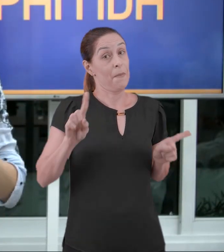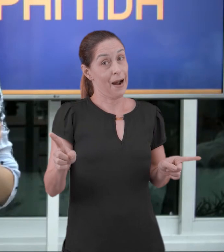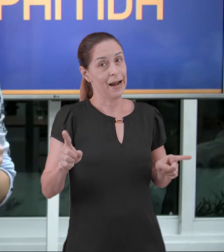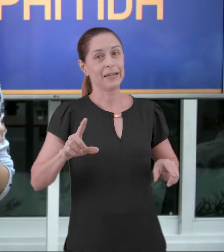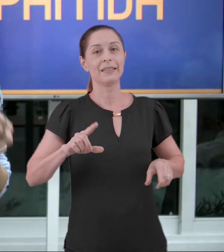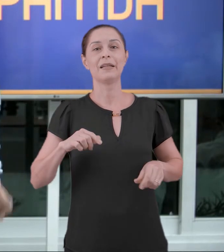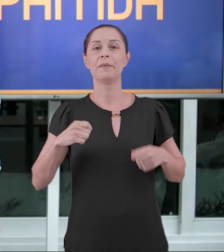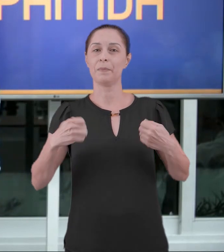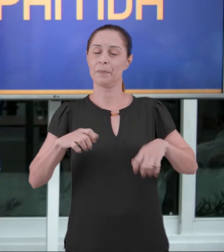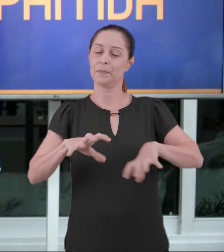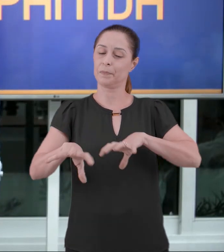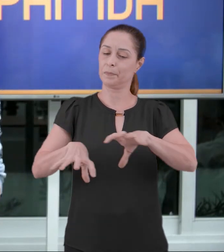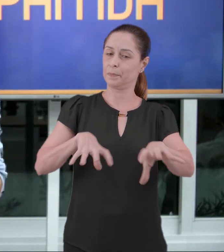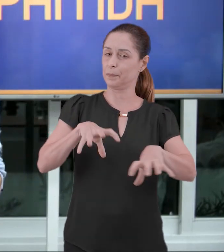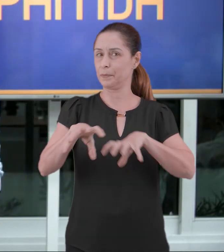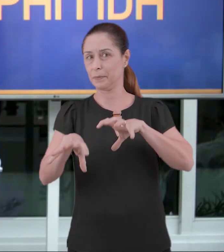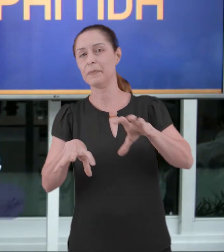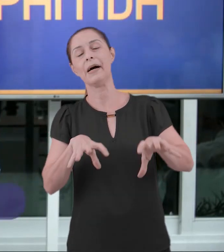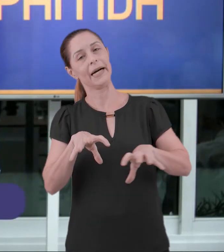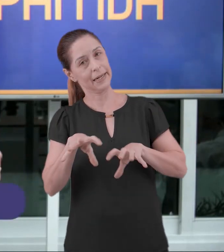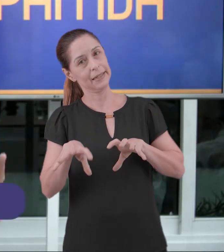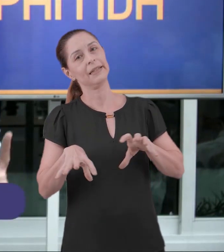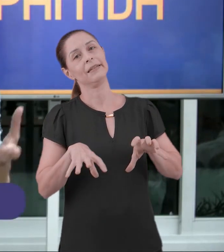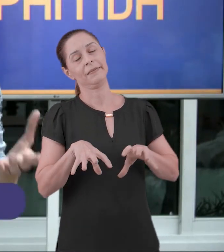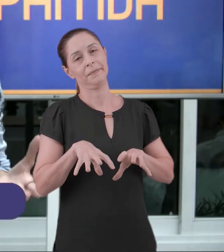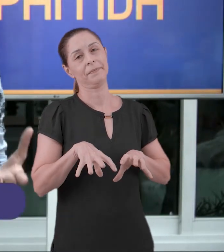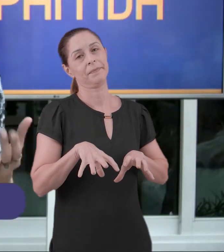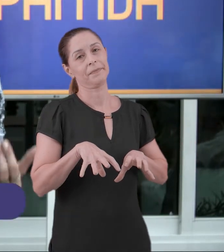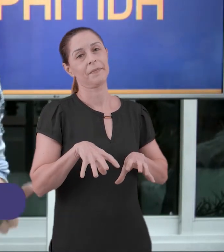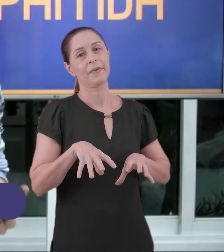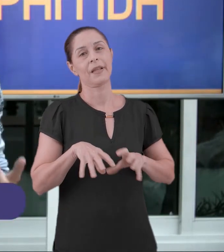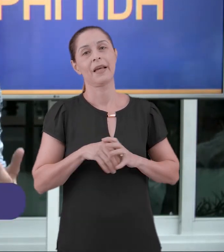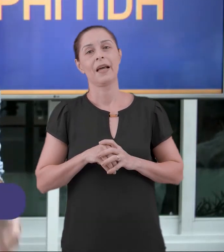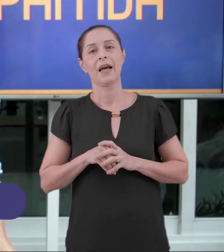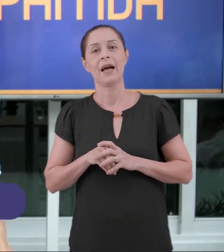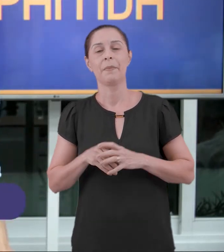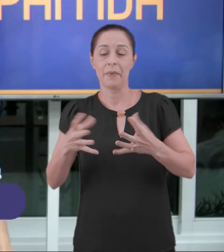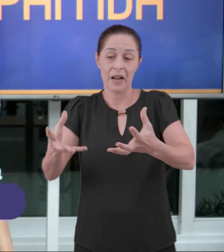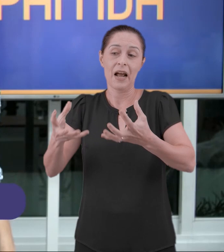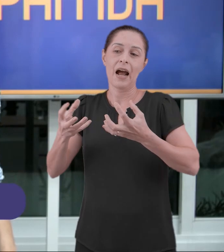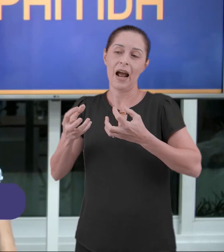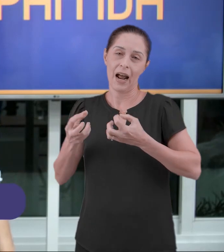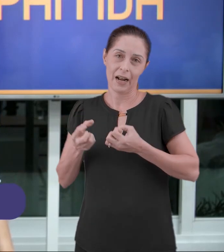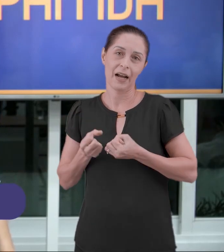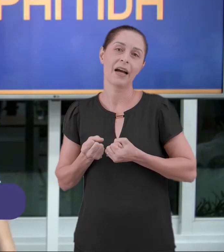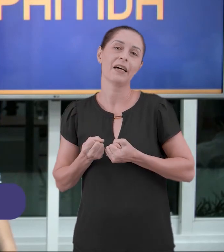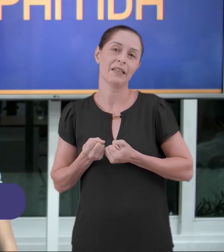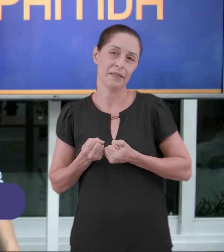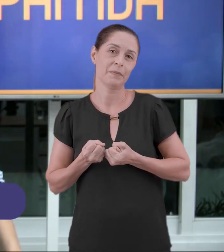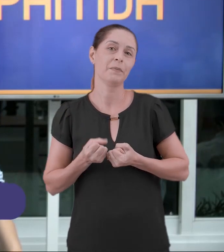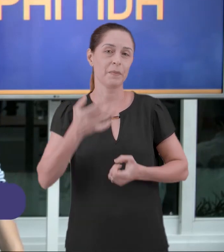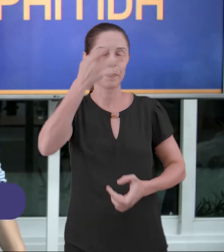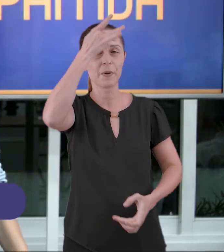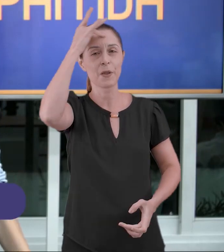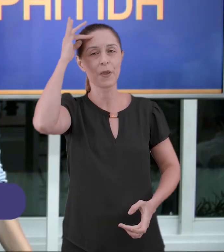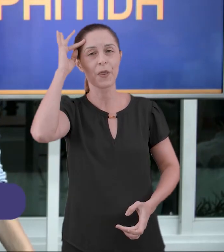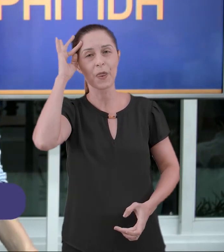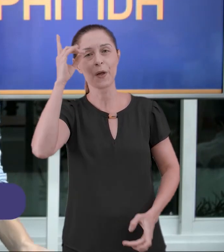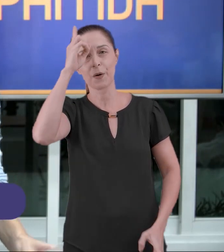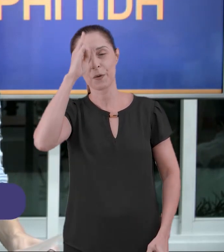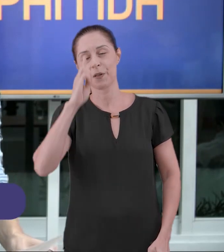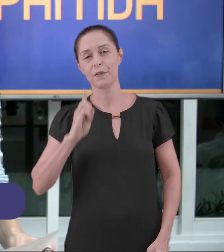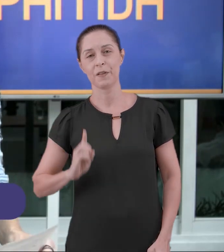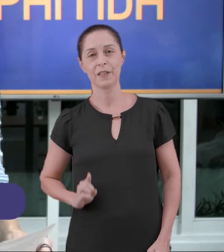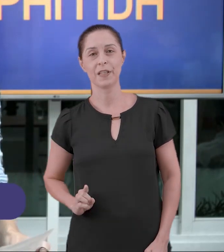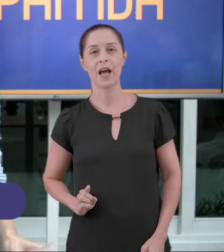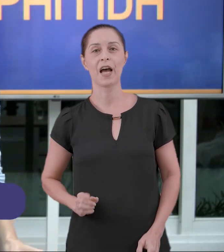óbvio só é óbvio para o olho preparado, precisamos preparar olhos aí para recepcionarem essas pessoas com deficiências. E